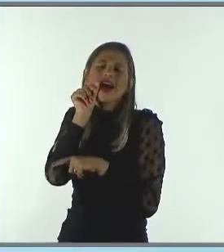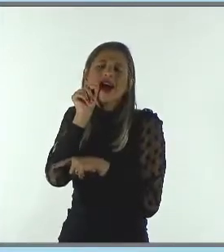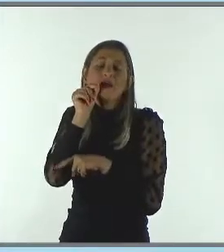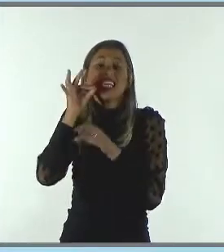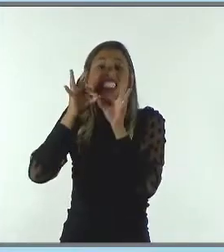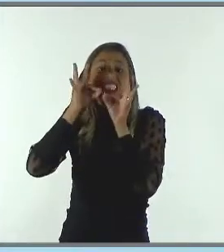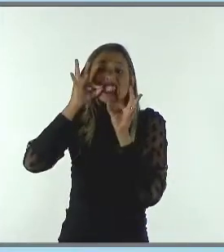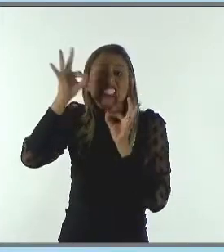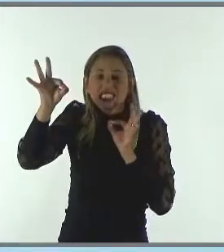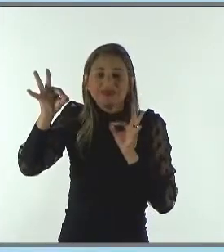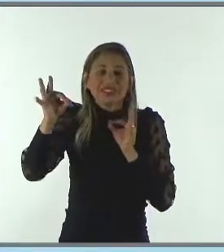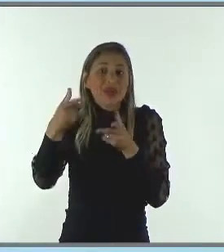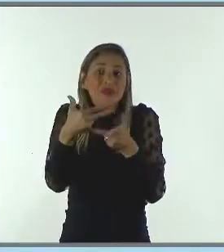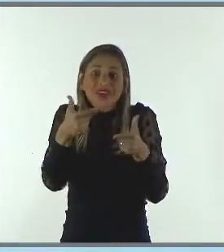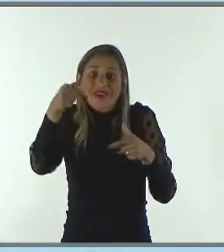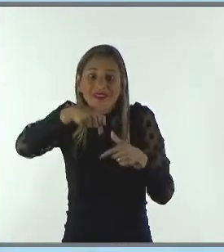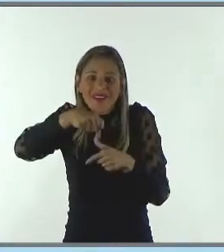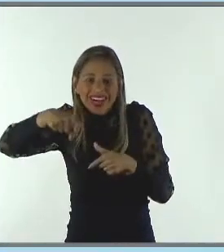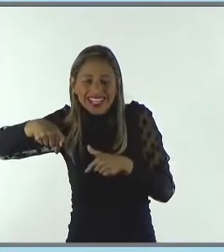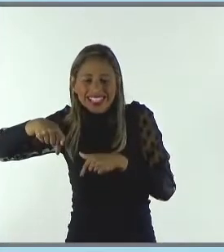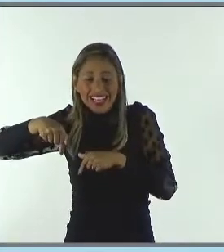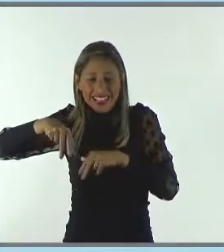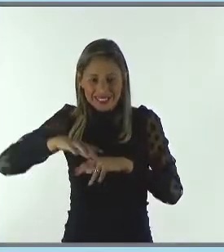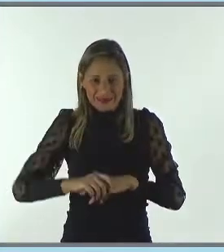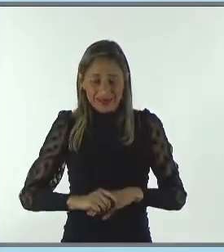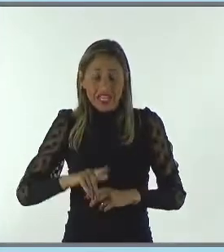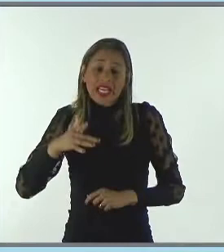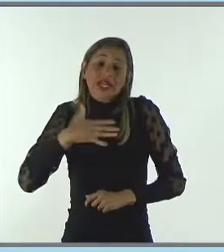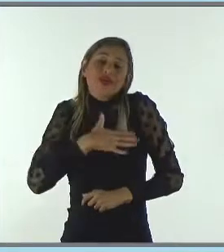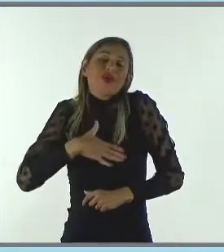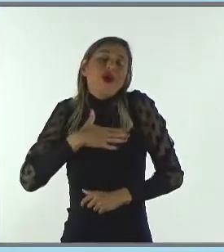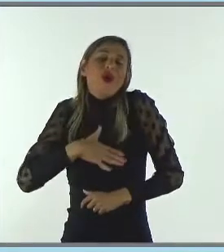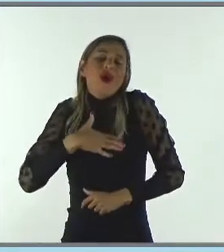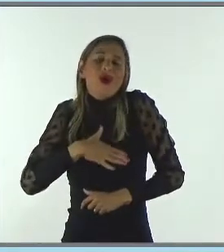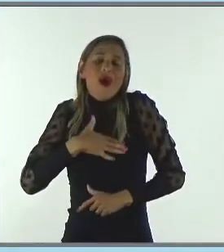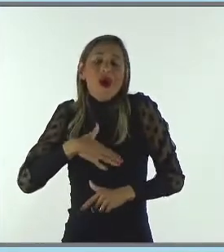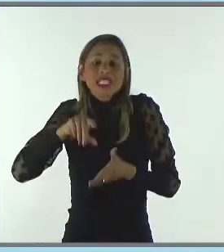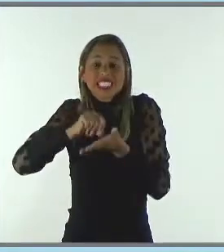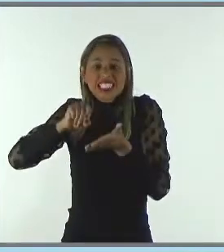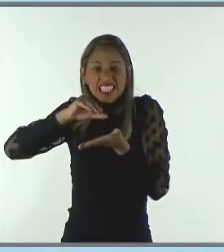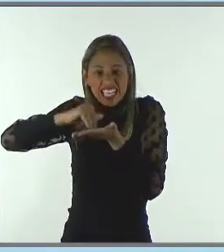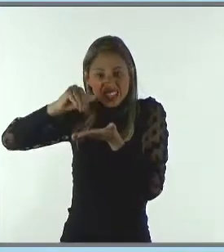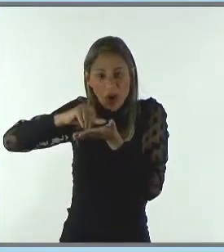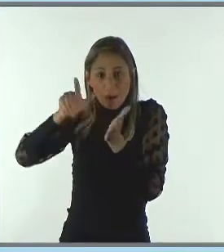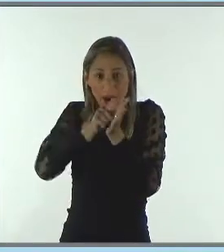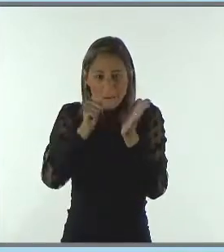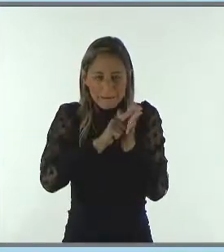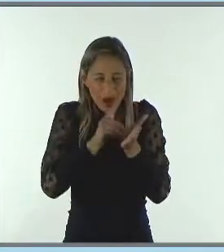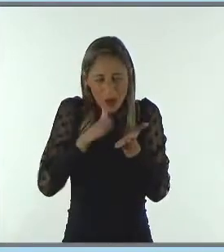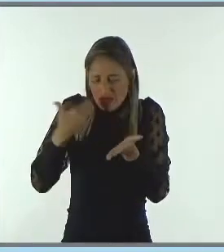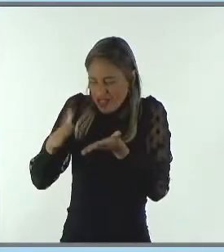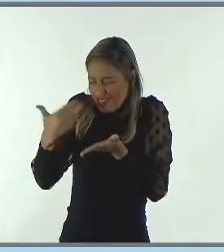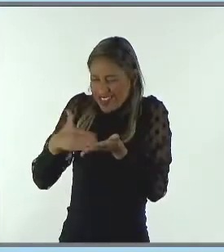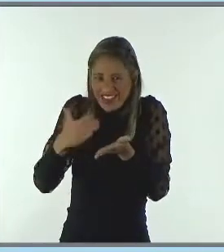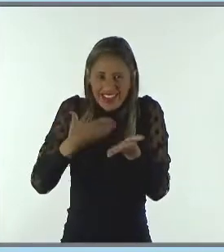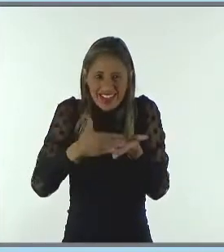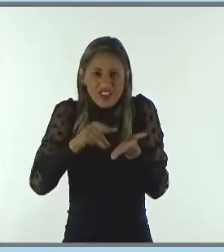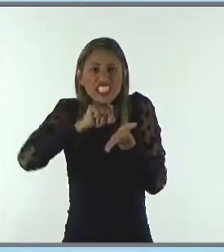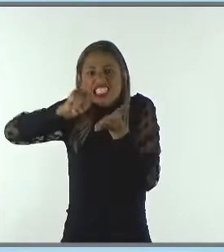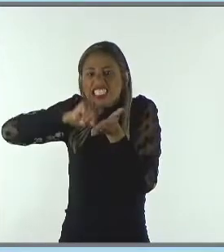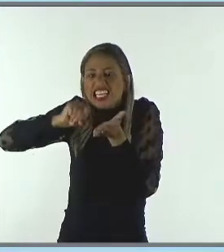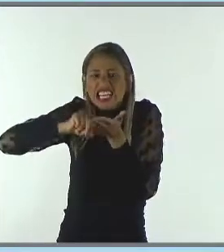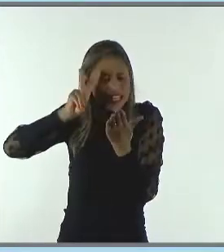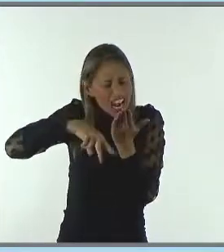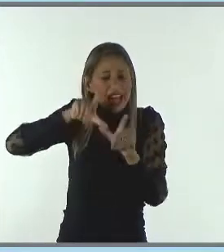durex, umas coisas assim, né? De quem gosta de escritório, papelaria, livro, papel, escrita,